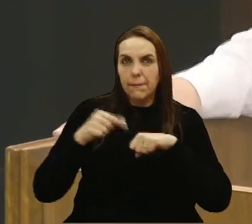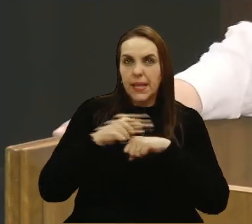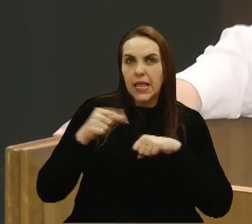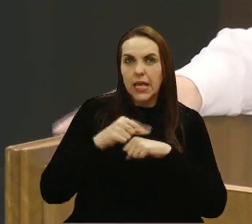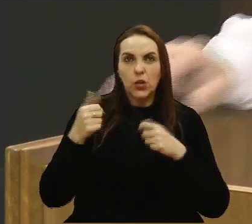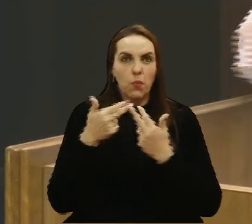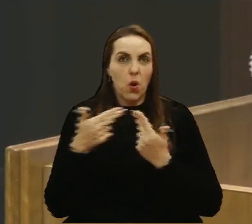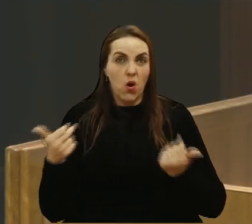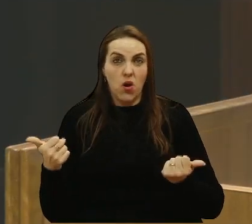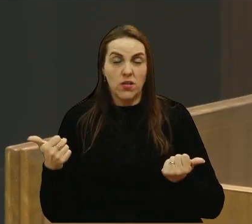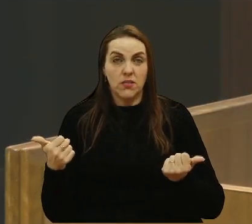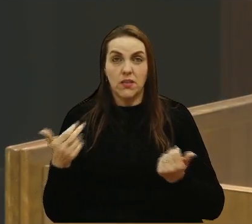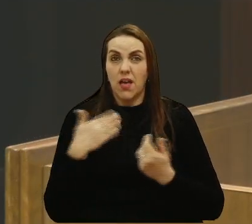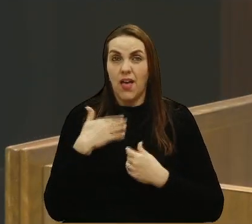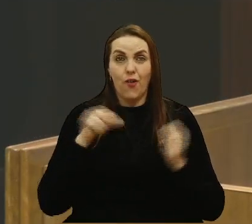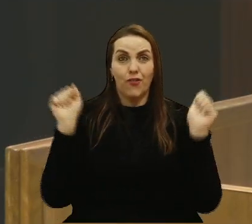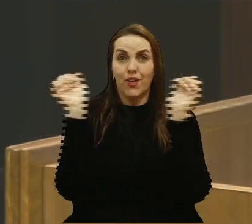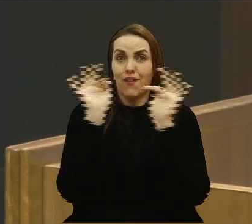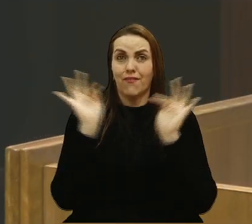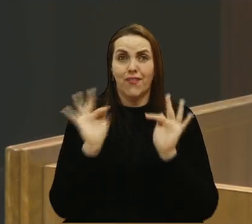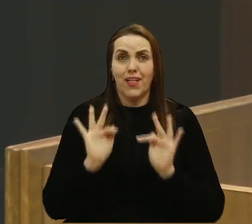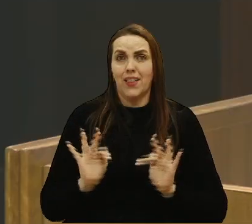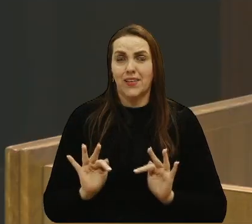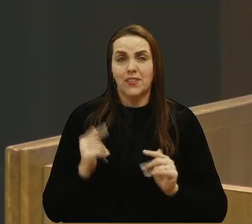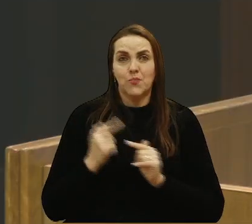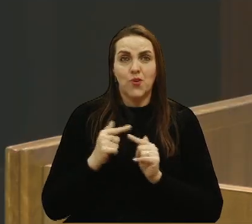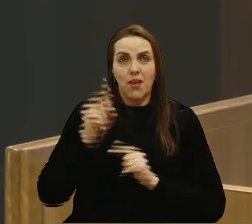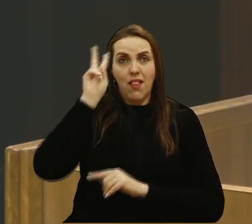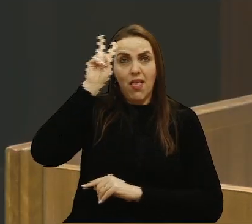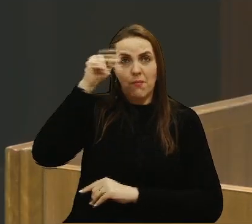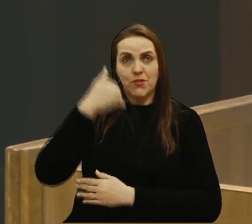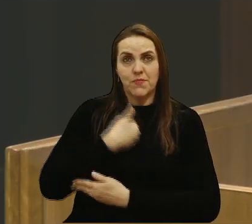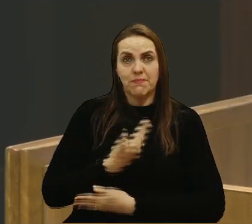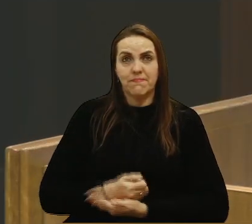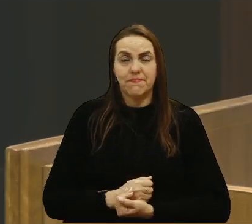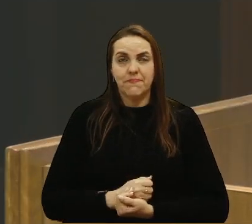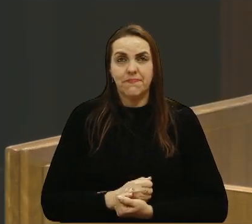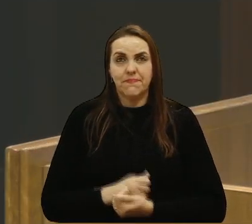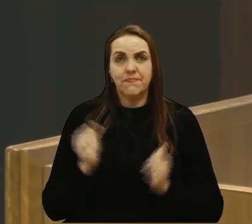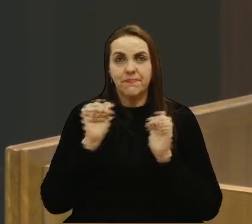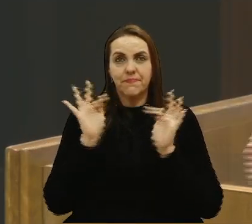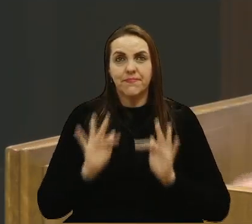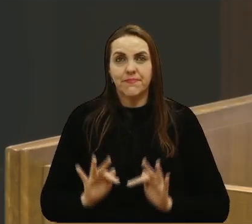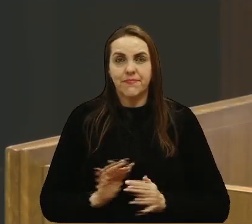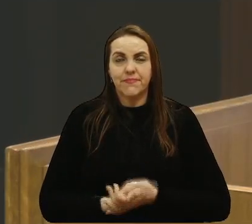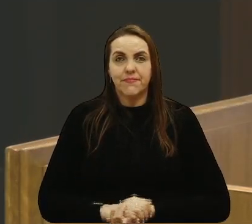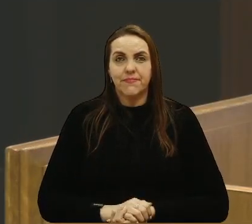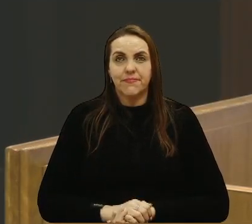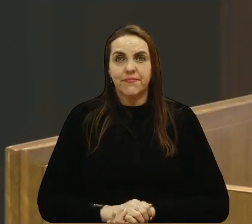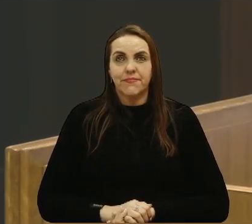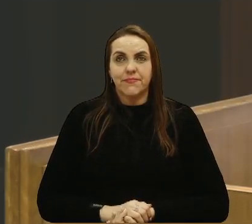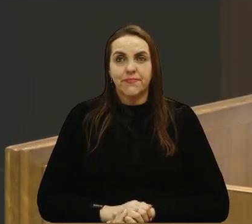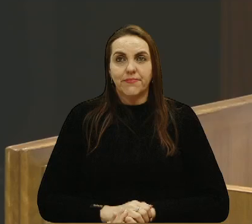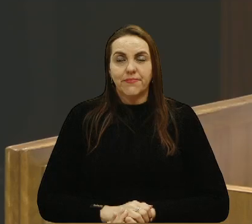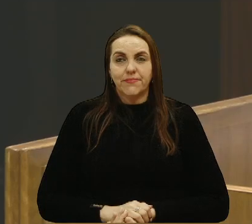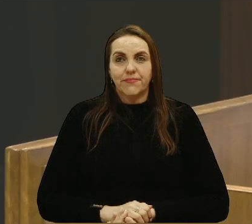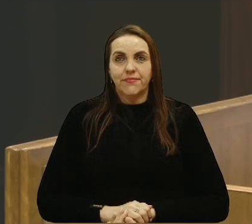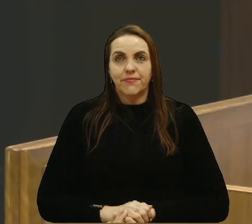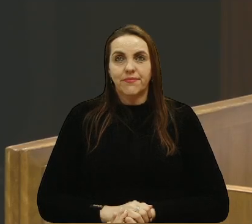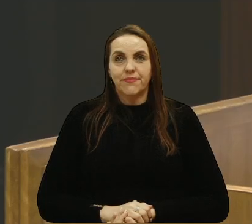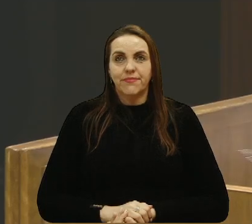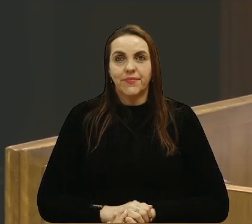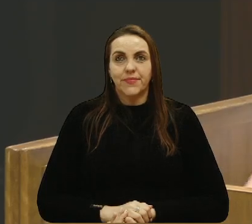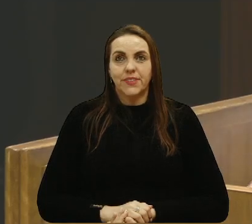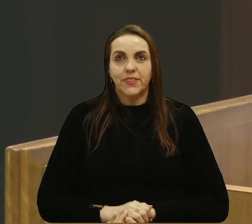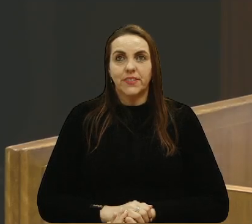coisa, eu fico feliz de ser lembrado. Fico feliz de ser lembrado. E aqui, eu